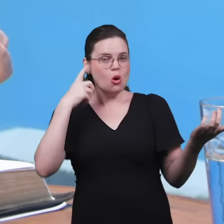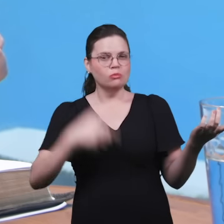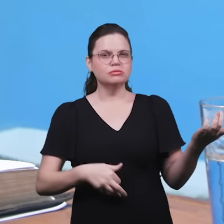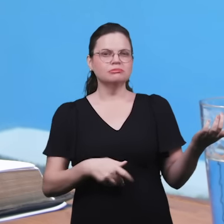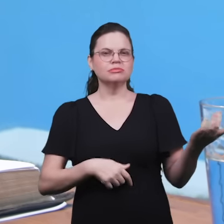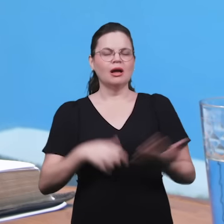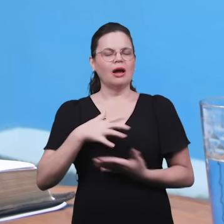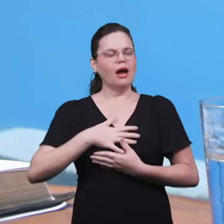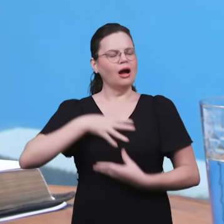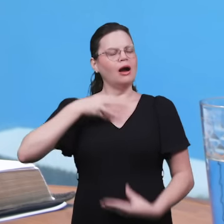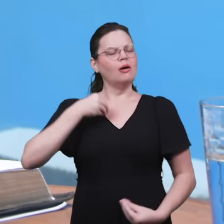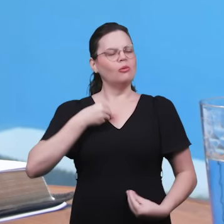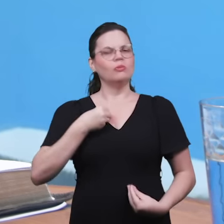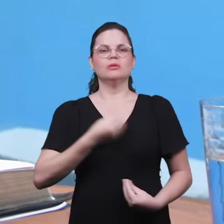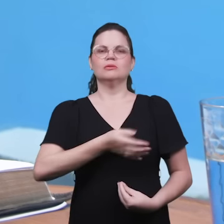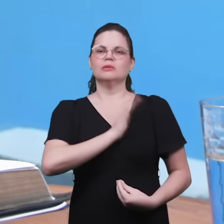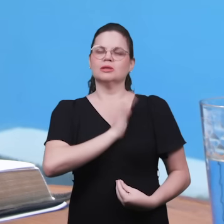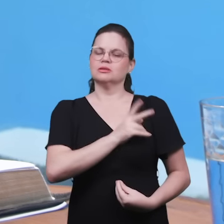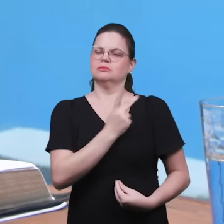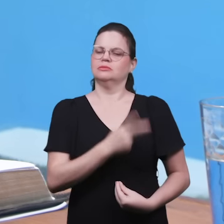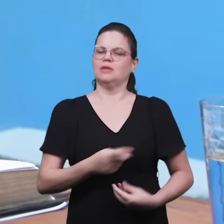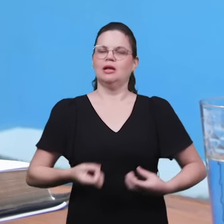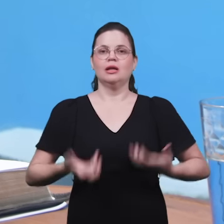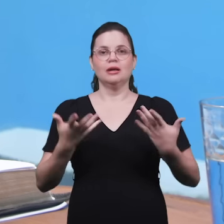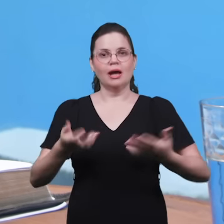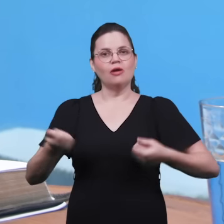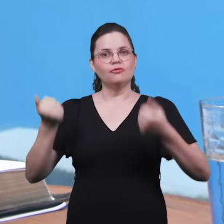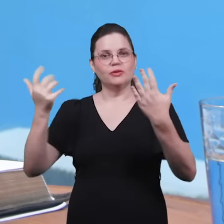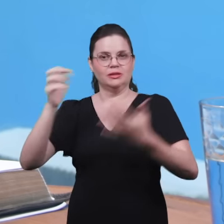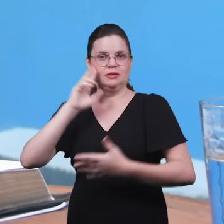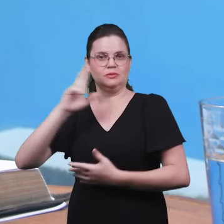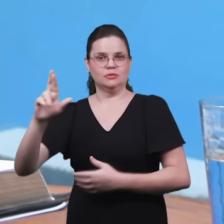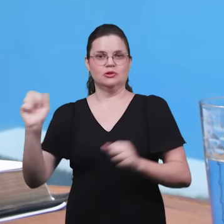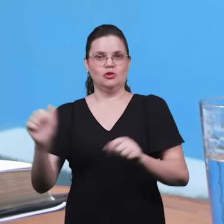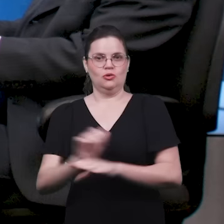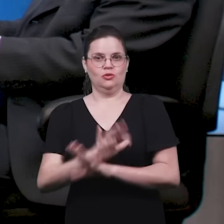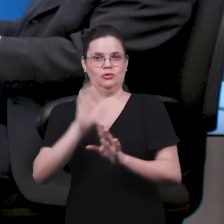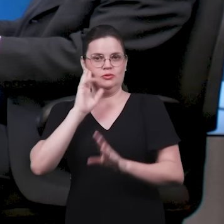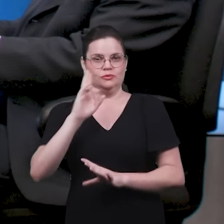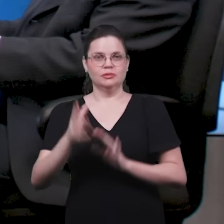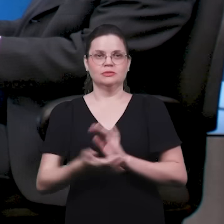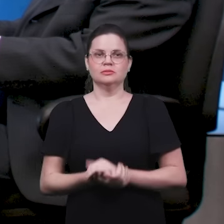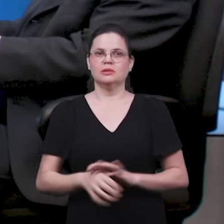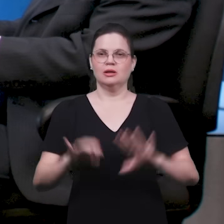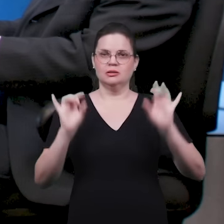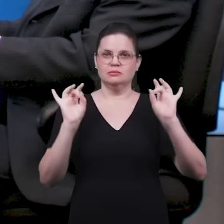o que realmente está dentro ali do seu coração, glorificando o nome do Senhor. Isso é